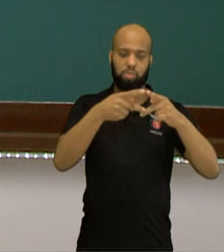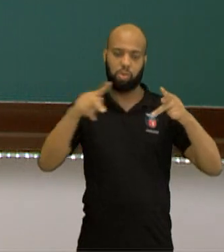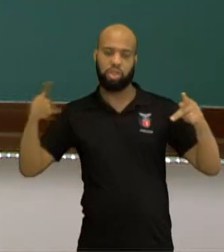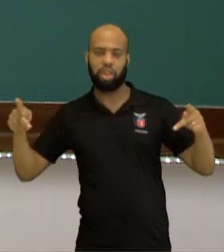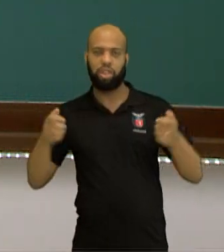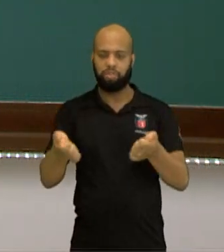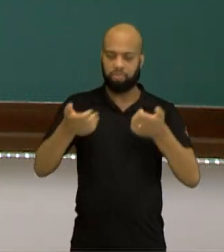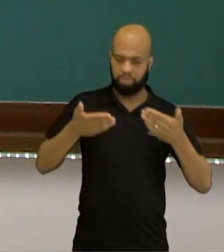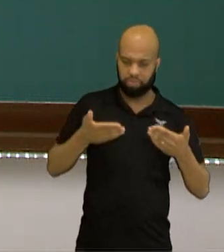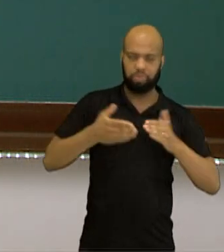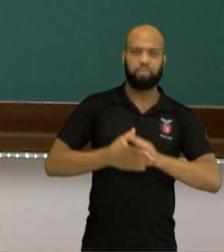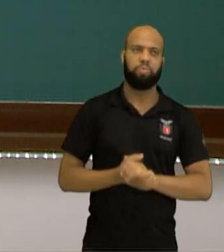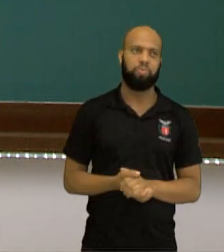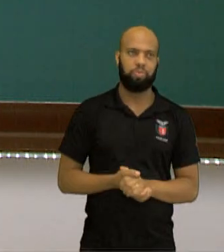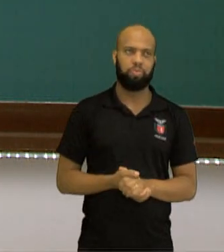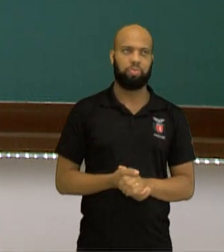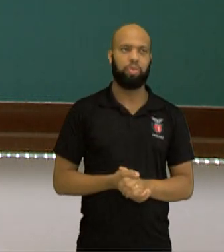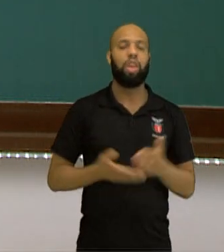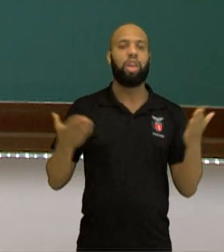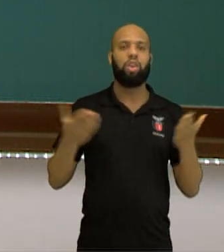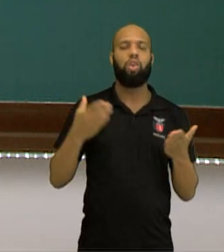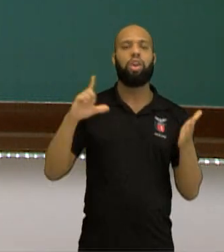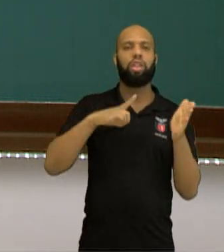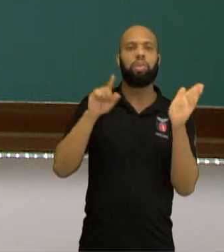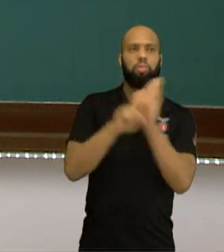traz, certo? Vamos a um